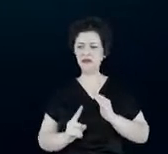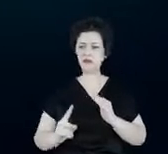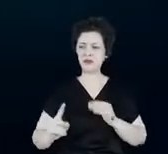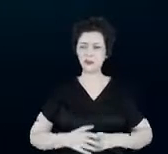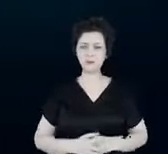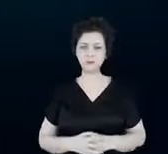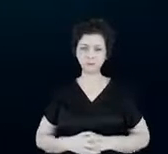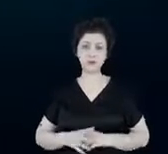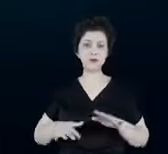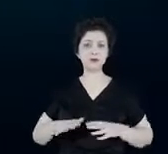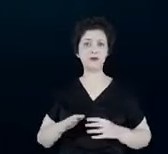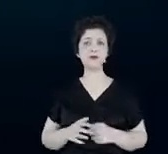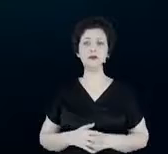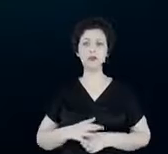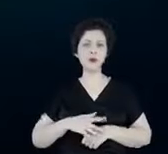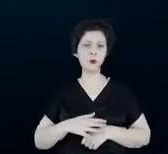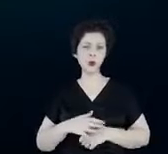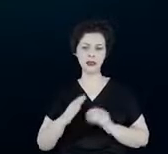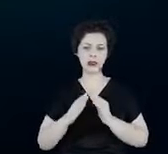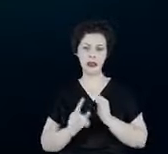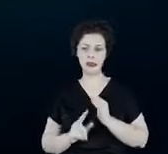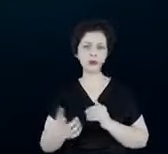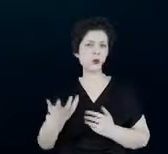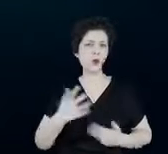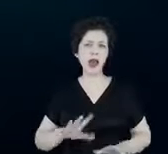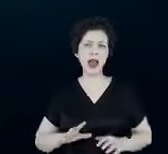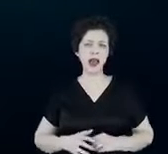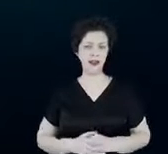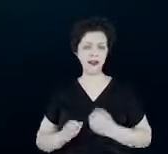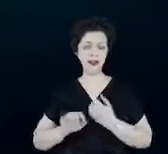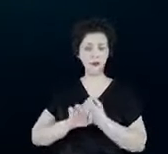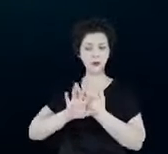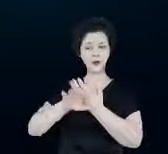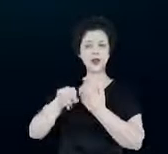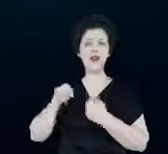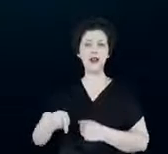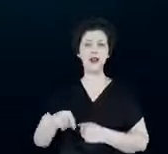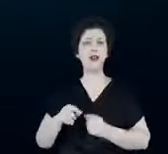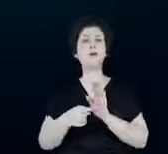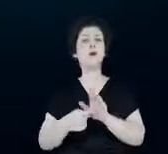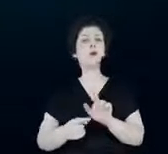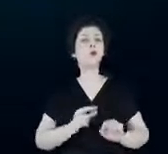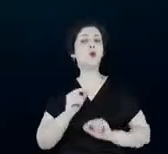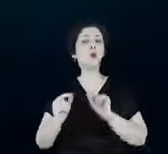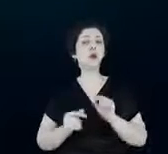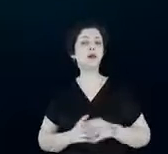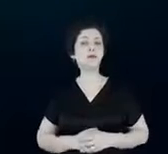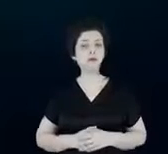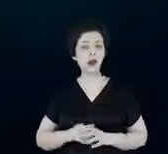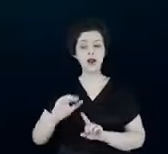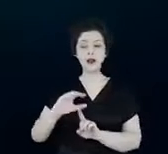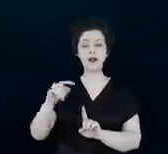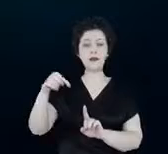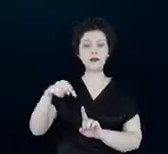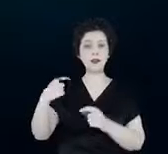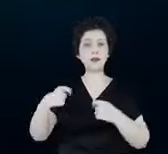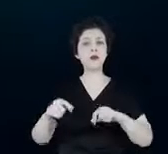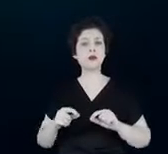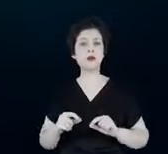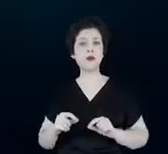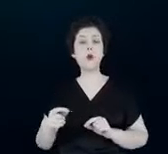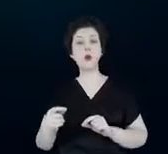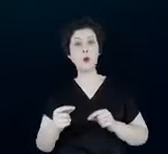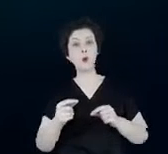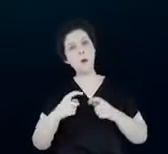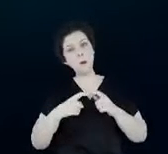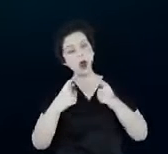normalmente mas está doente você não quer sair de casa né então a telemedicina entrou aí para mostrar o quanto o consumidor deve ser o médico já